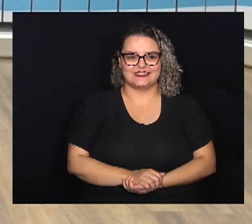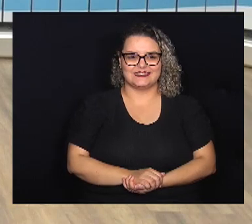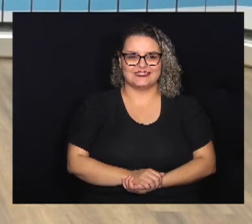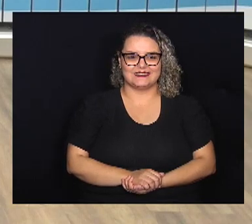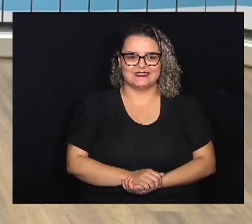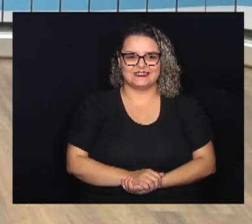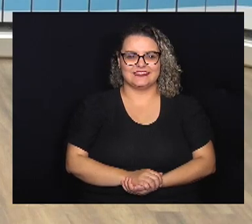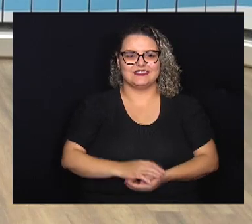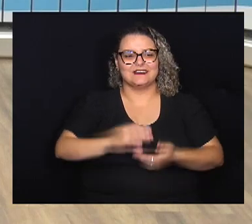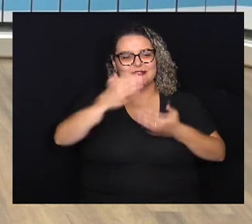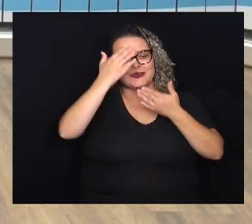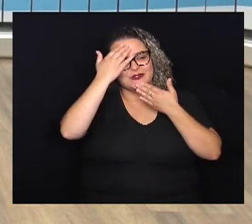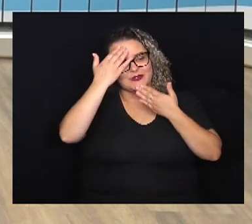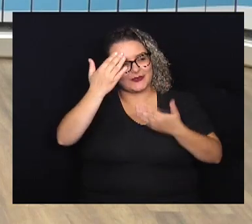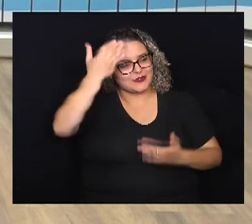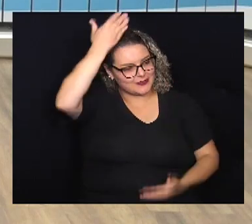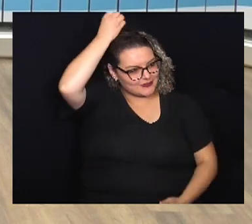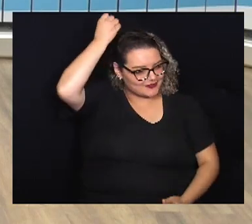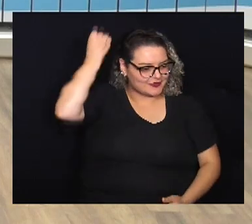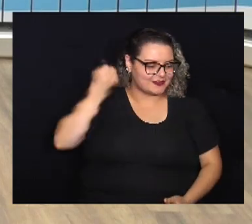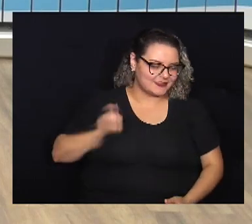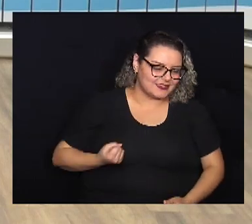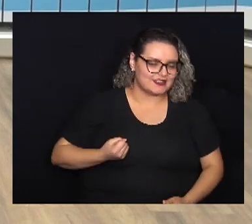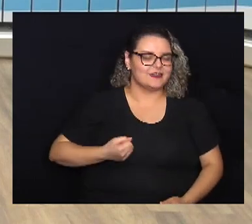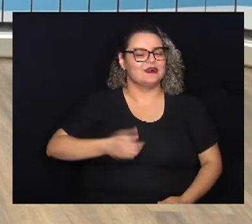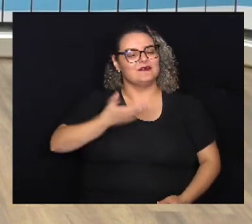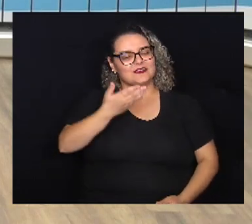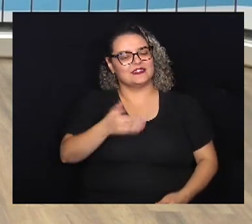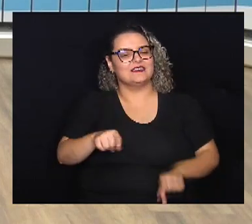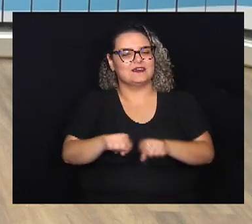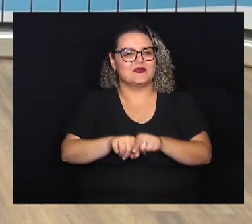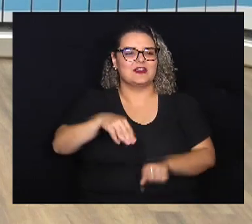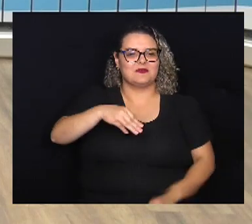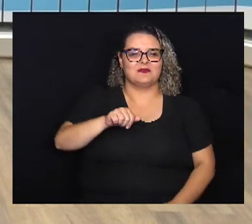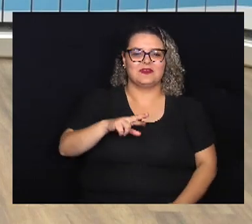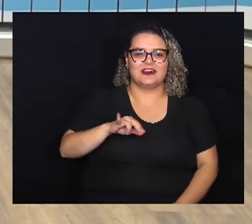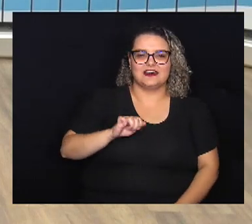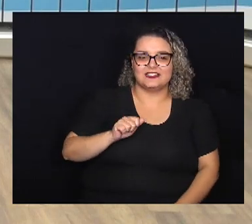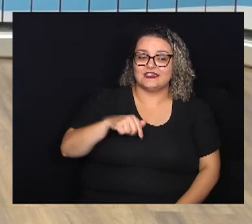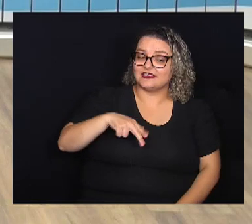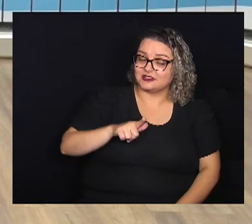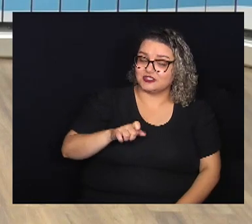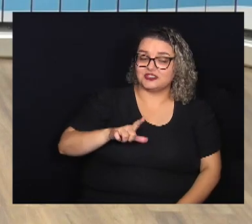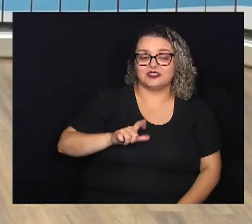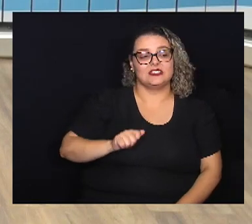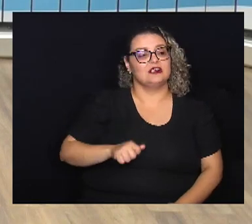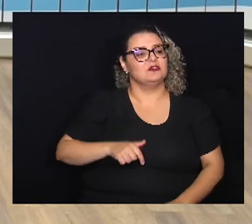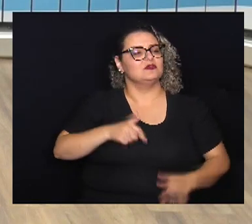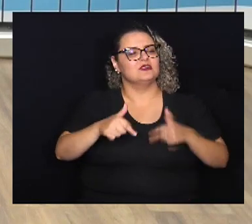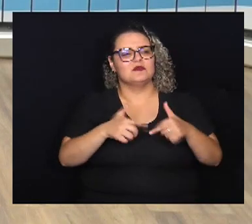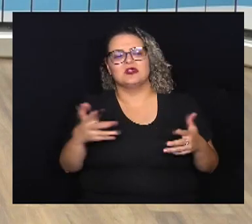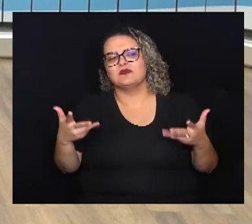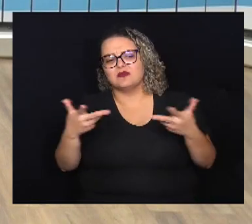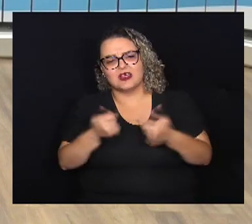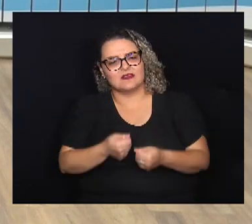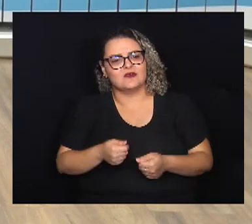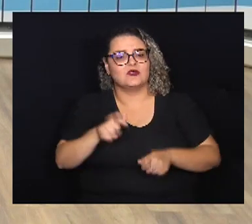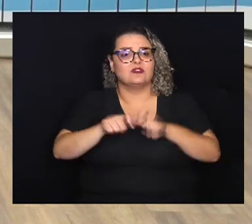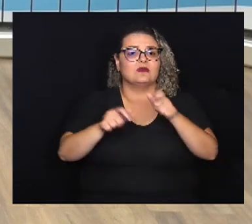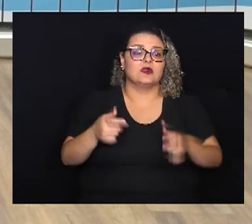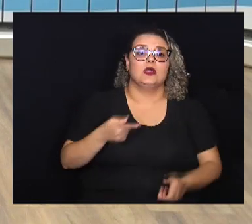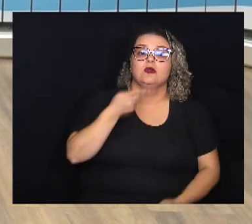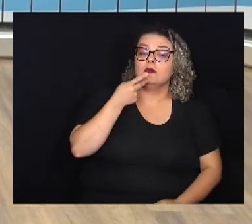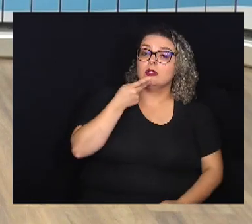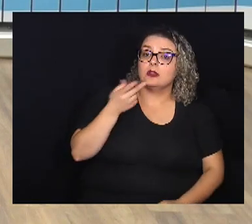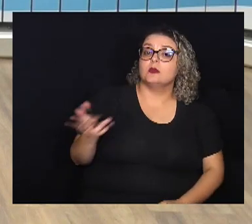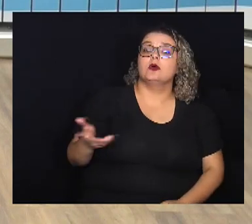Muito obrigada, Rúbia, você, a Mariângela, é esse trabalho incrível do pessoal. A gente falou aí sobre a